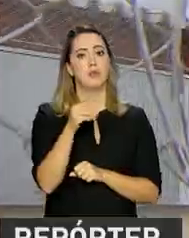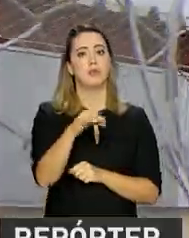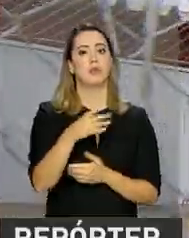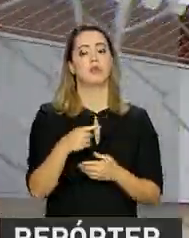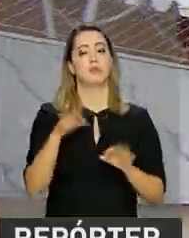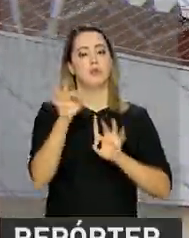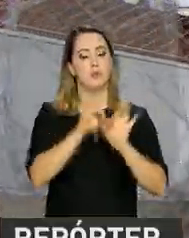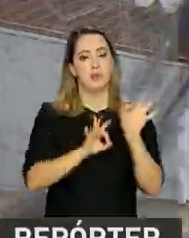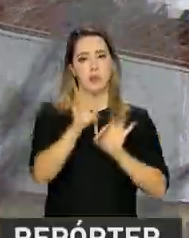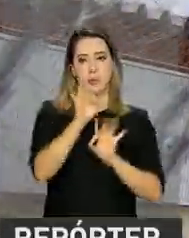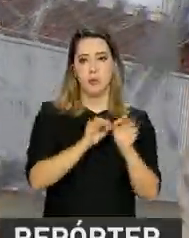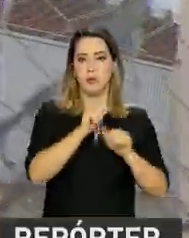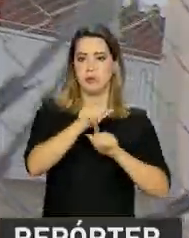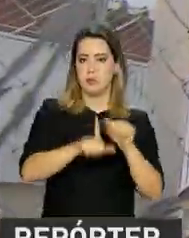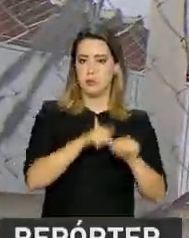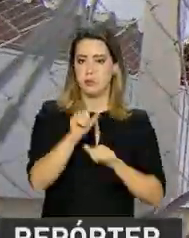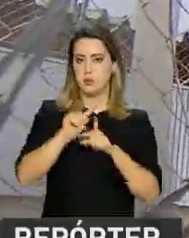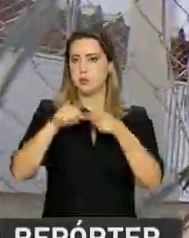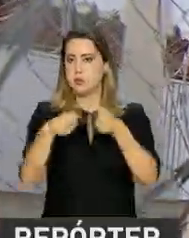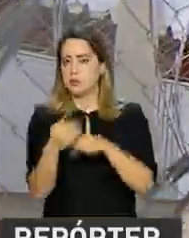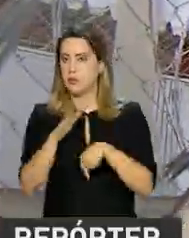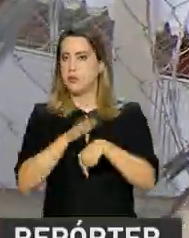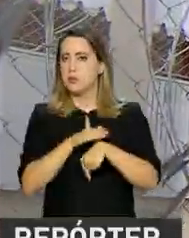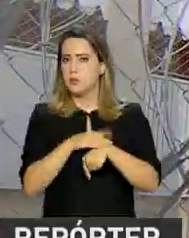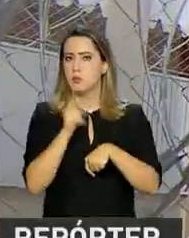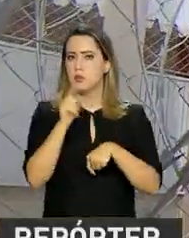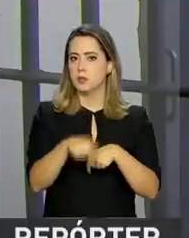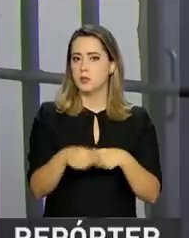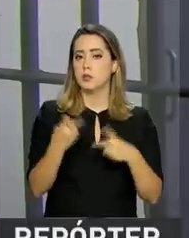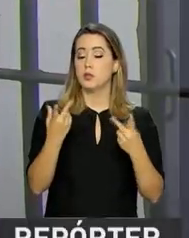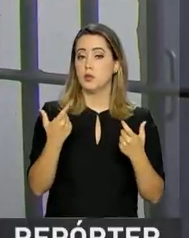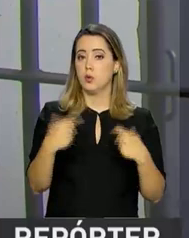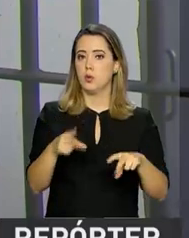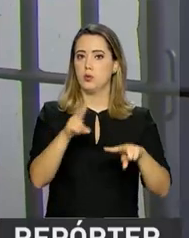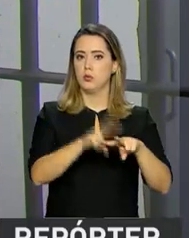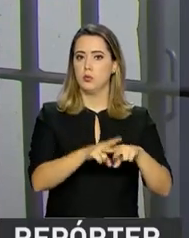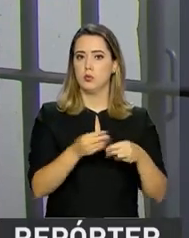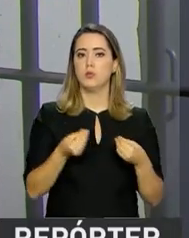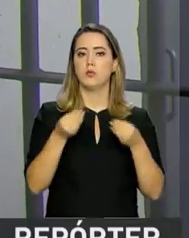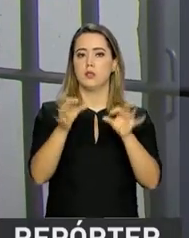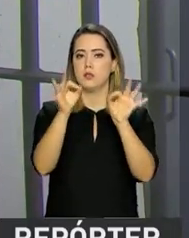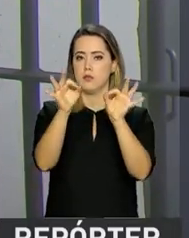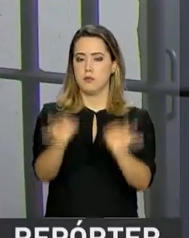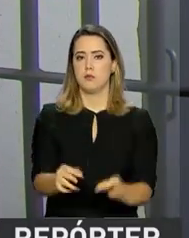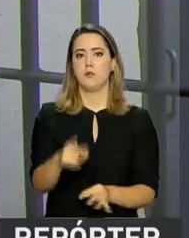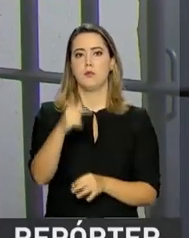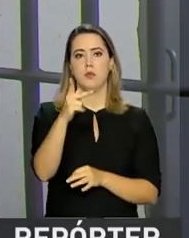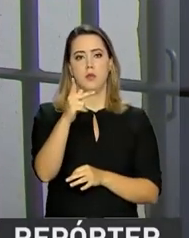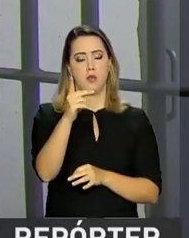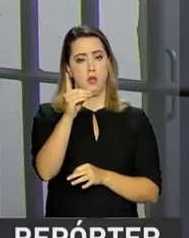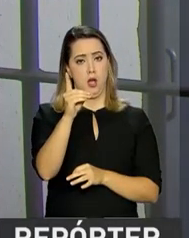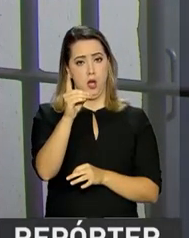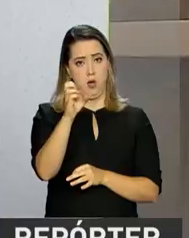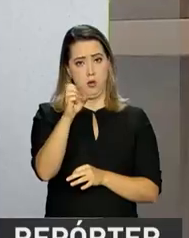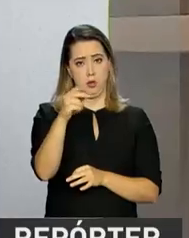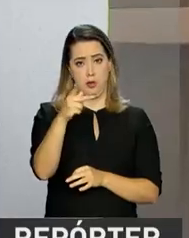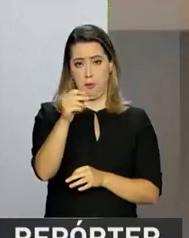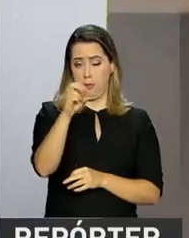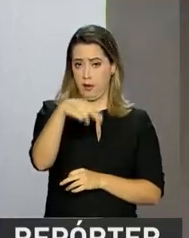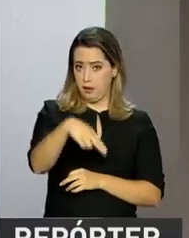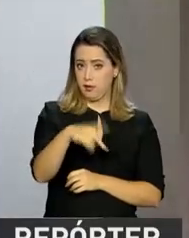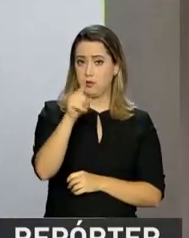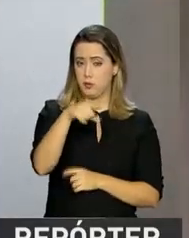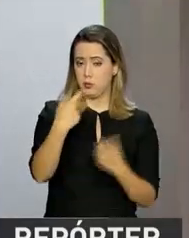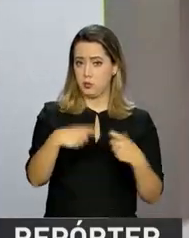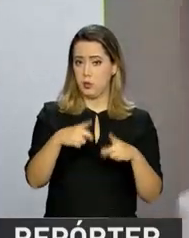para fazer as mudanças. Só após esta etapa é que o presídio será entregue definitivamente ao DPEM. A Penitenciária Federal